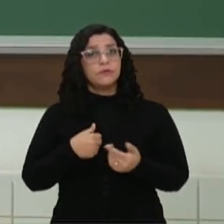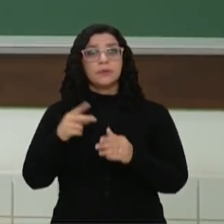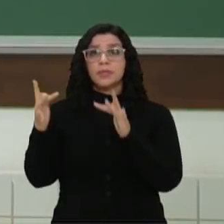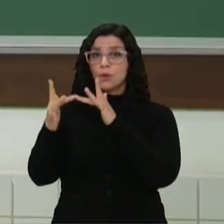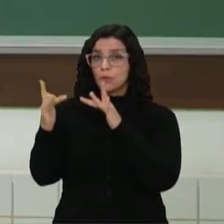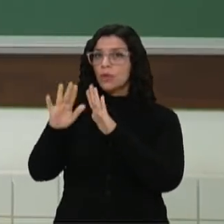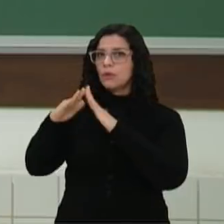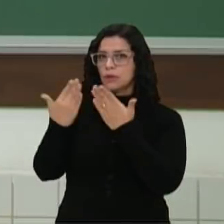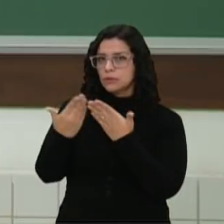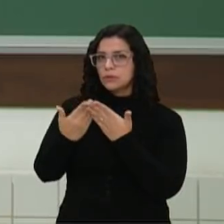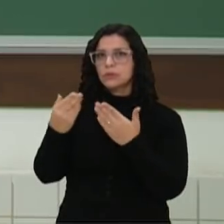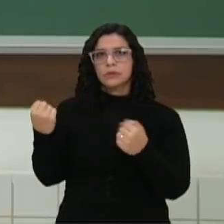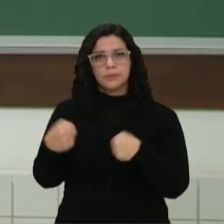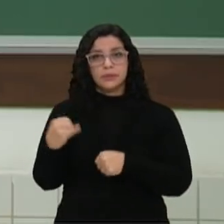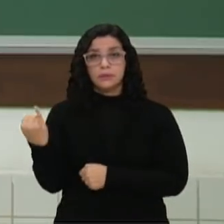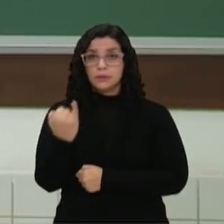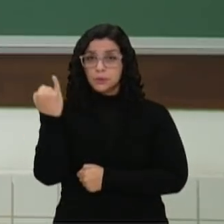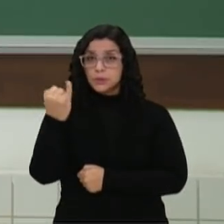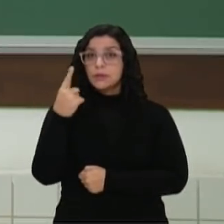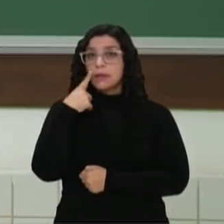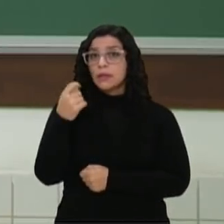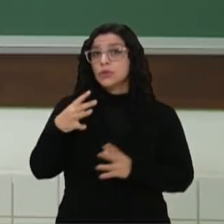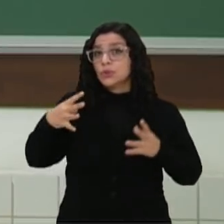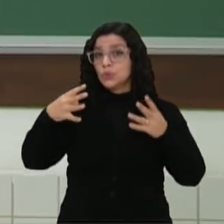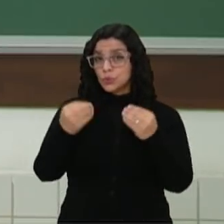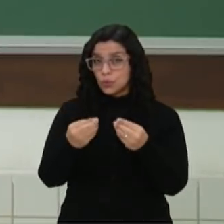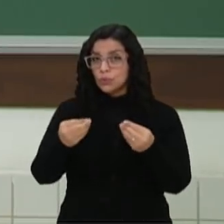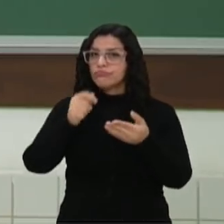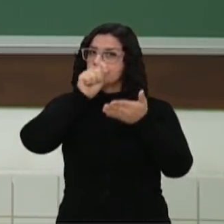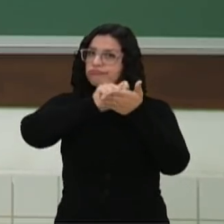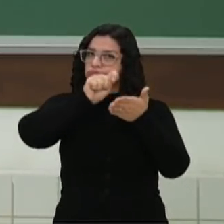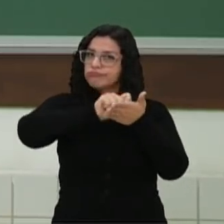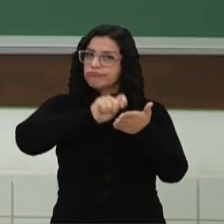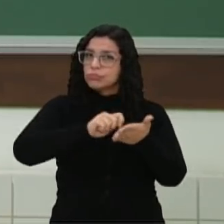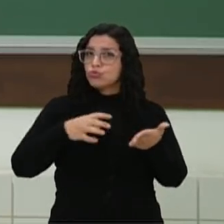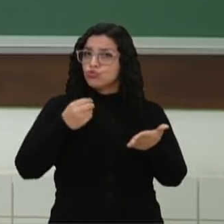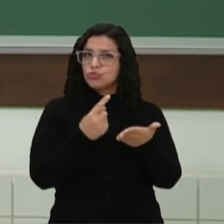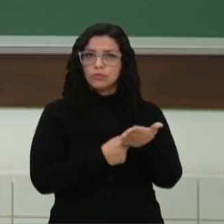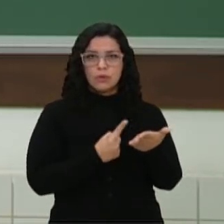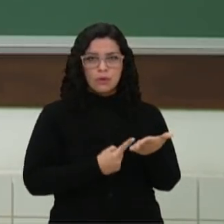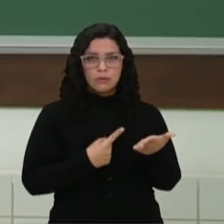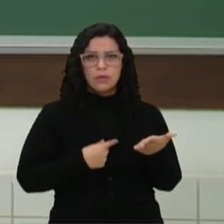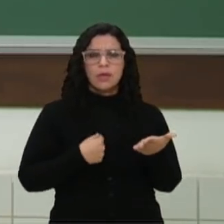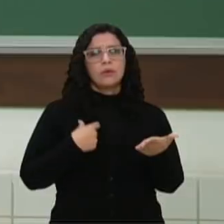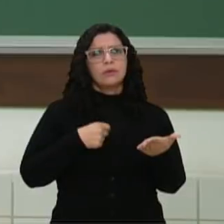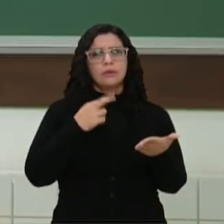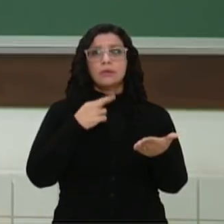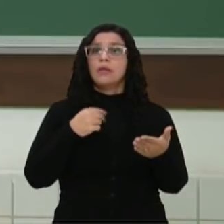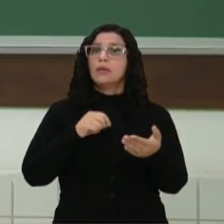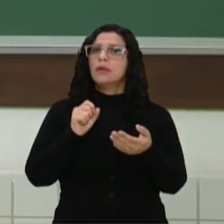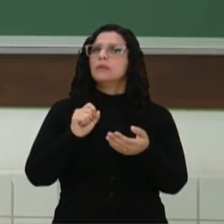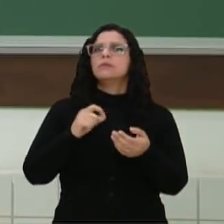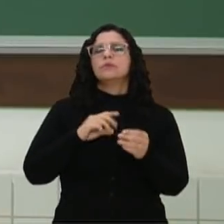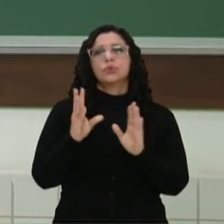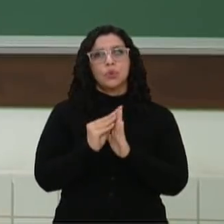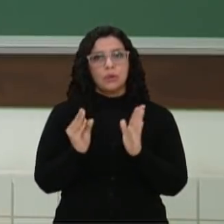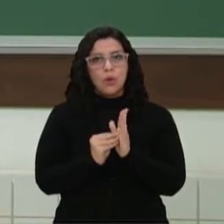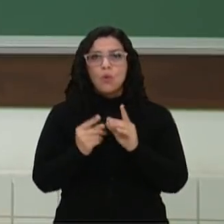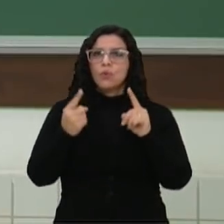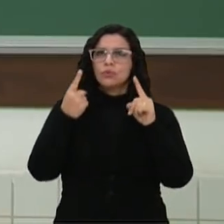esse contato. E é importante e interessante que todos anotem no caderno as dúvidas,